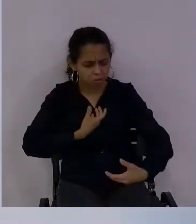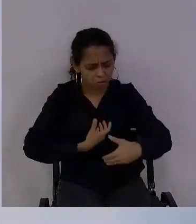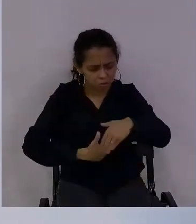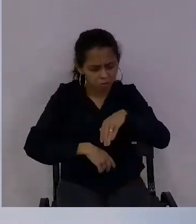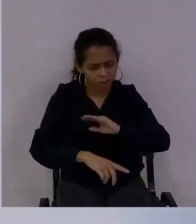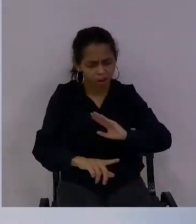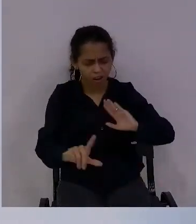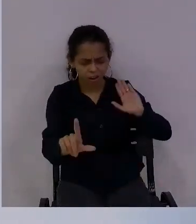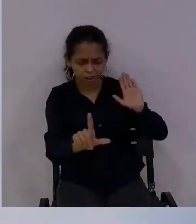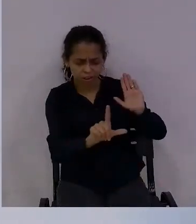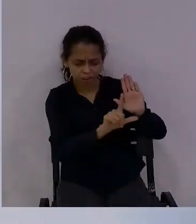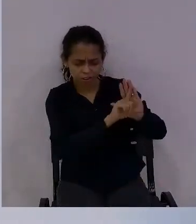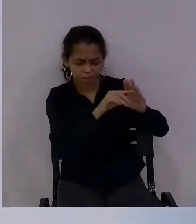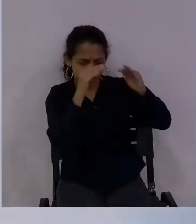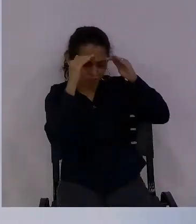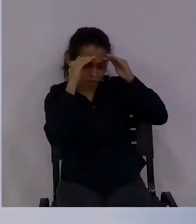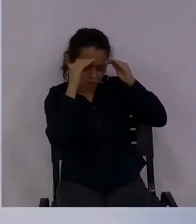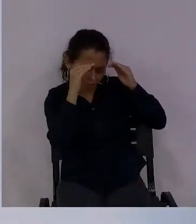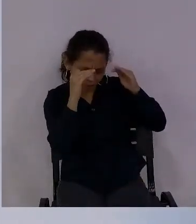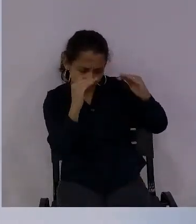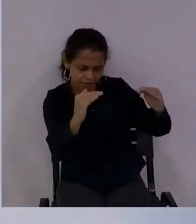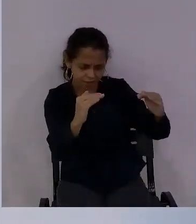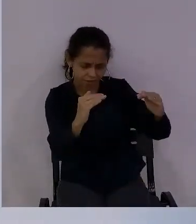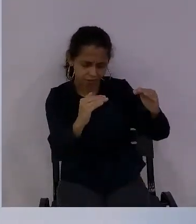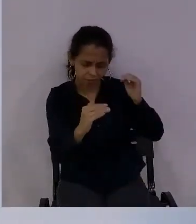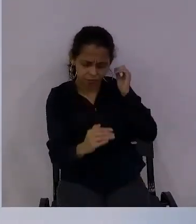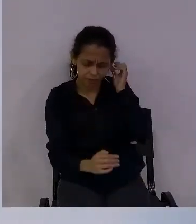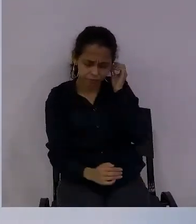lei, se submeteu à lei,